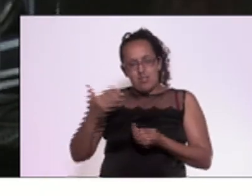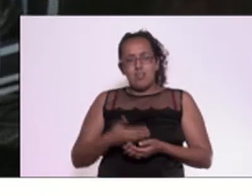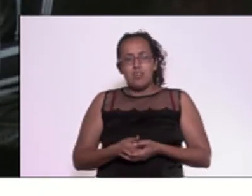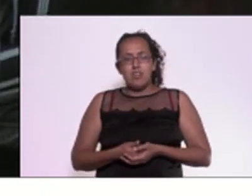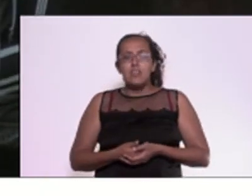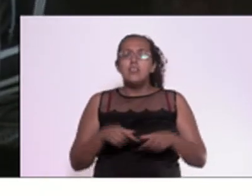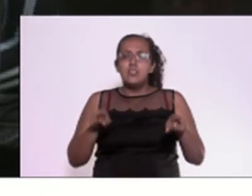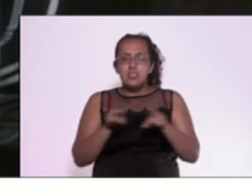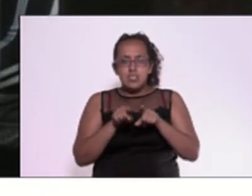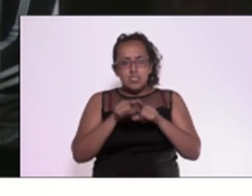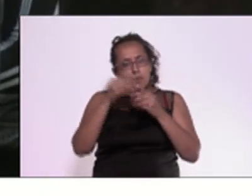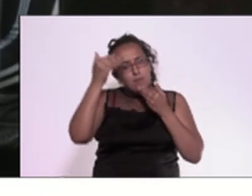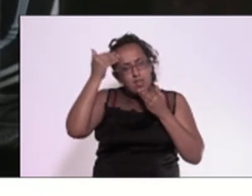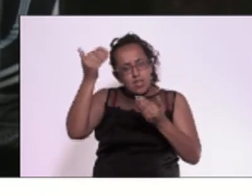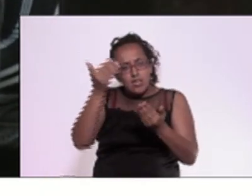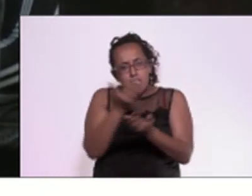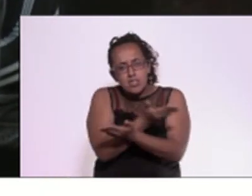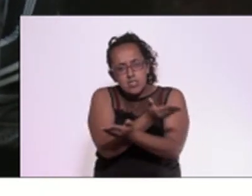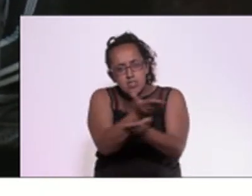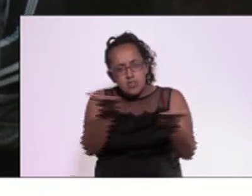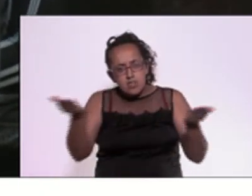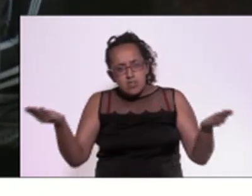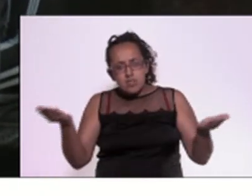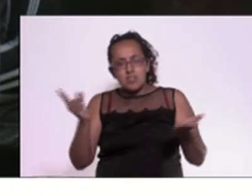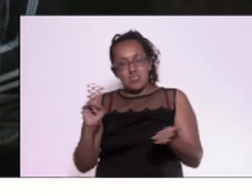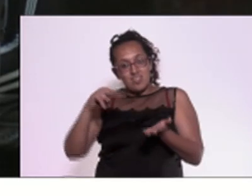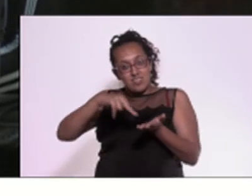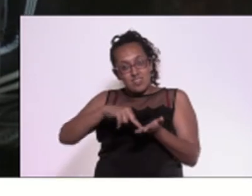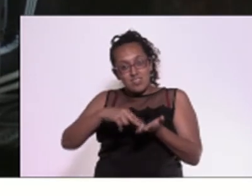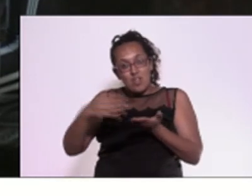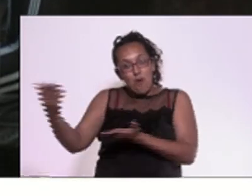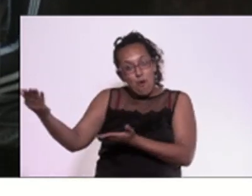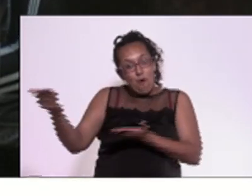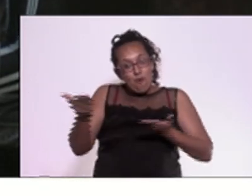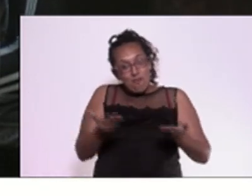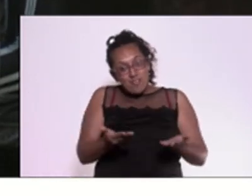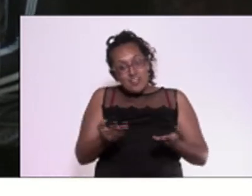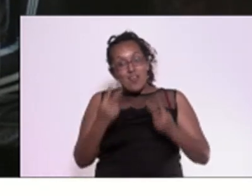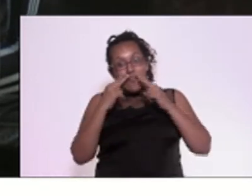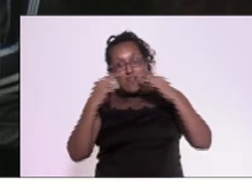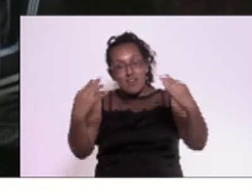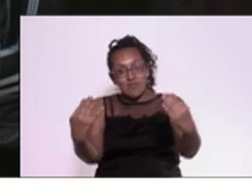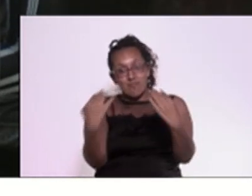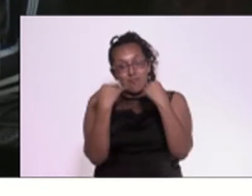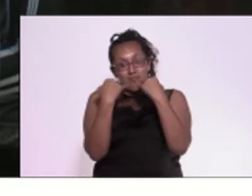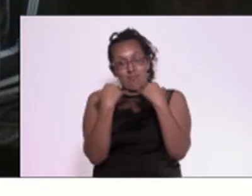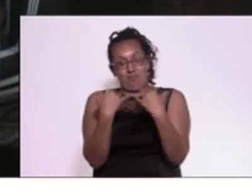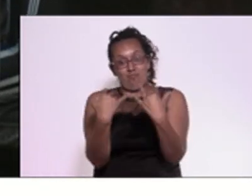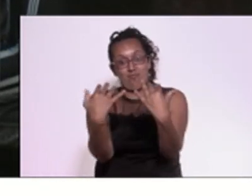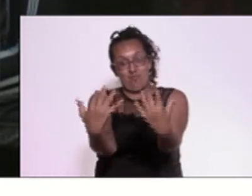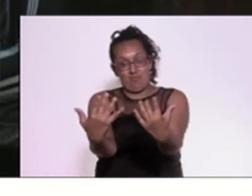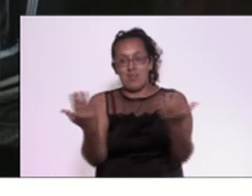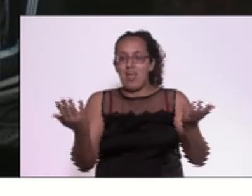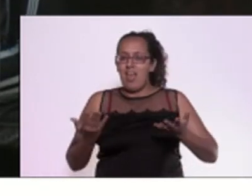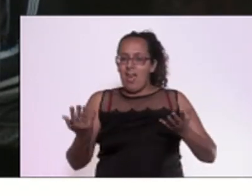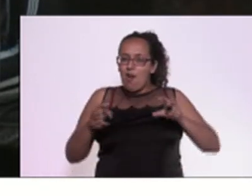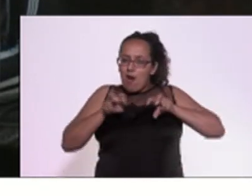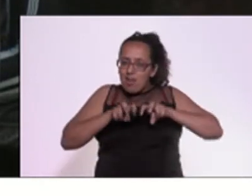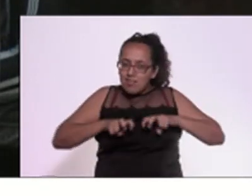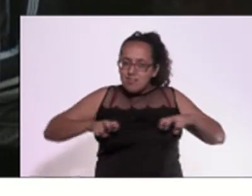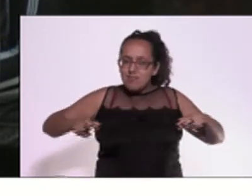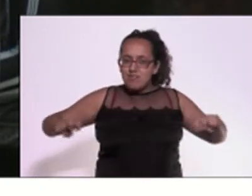a marca do jornalzinho escolar mimeografado, o 2001. Esse ano era empregado para anunciar